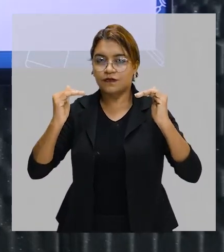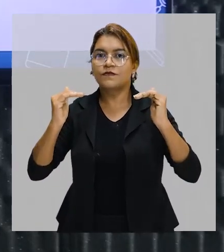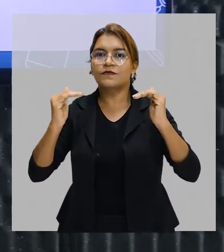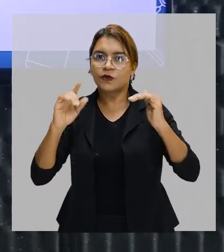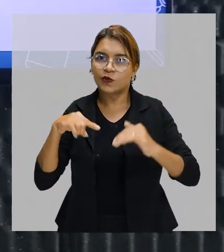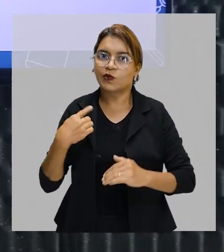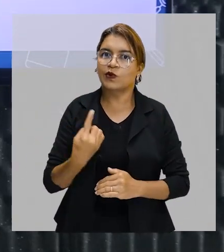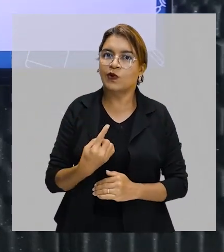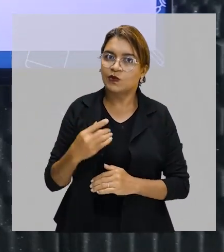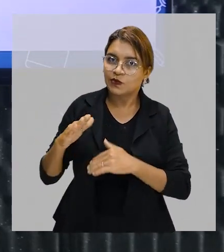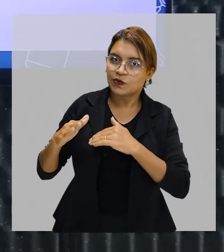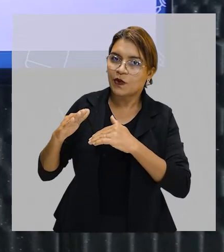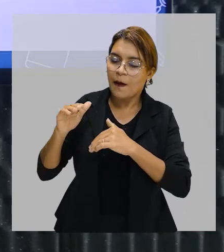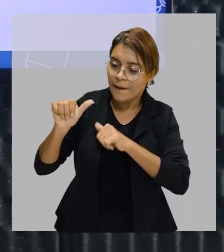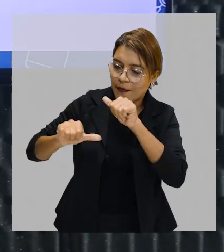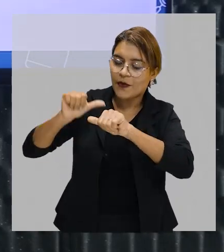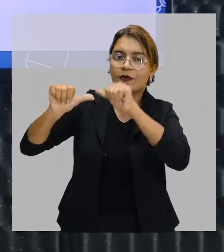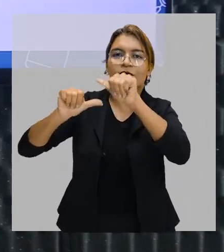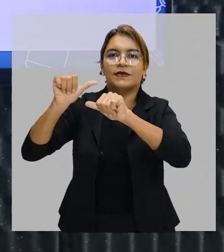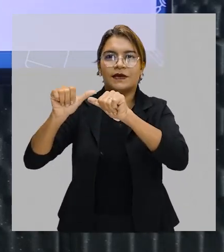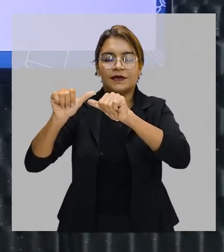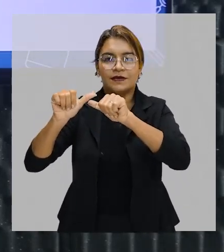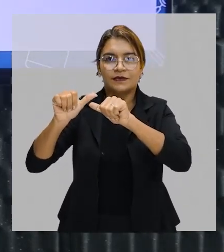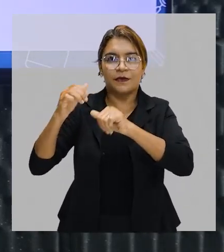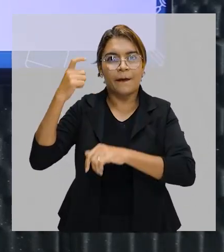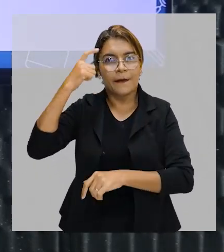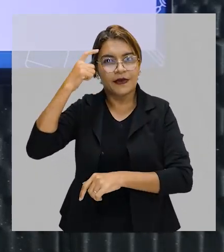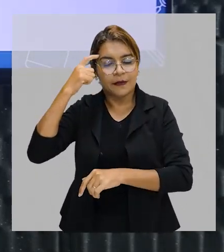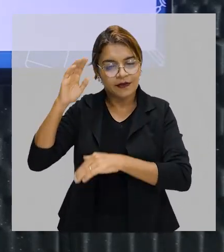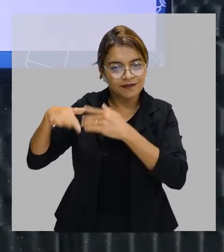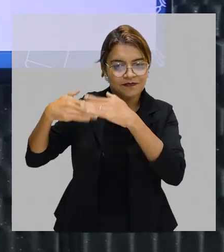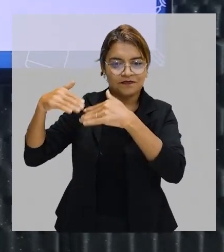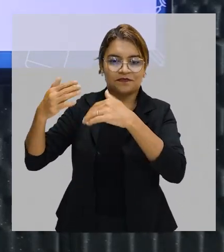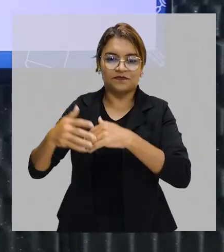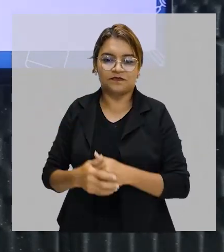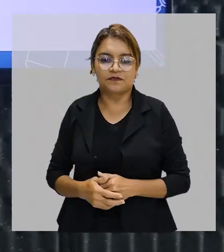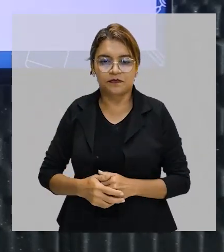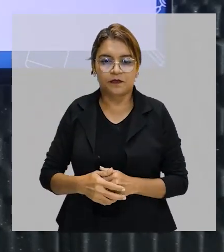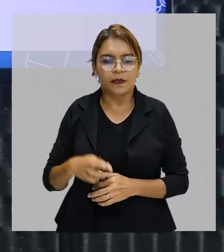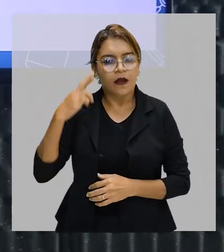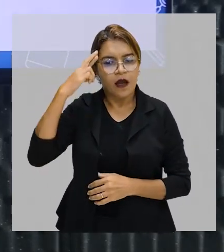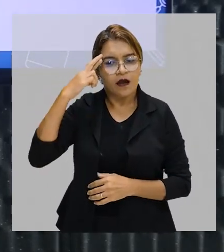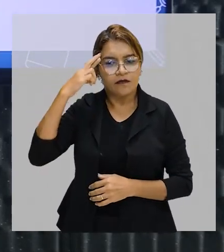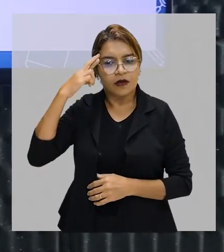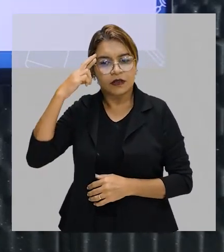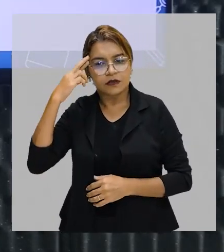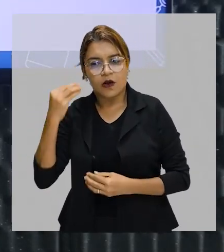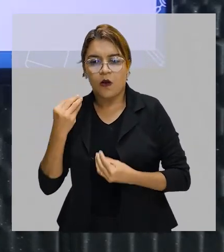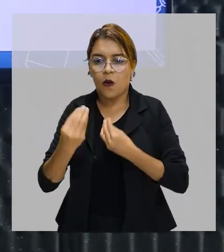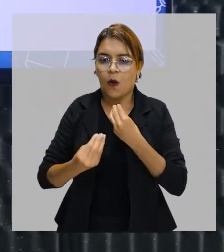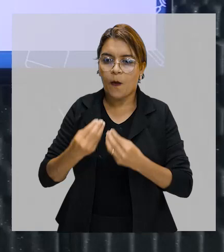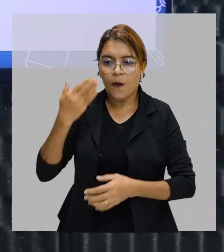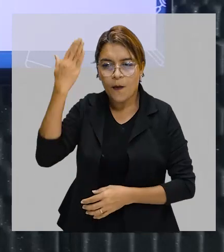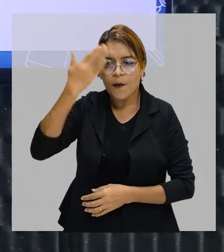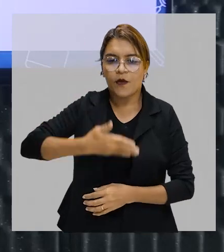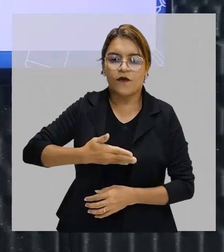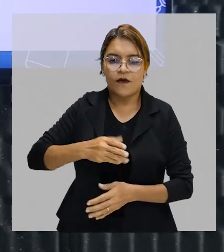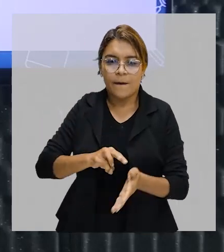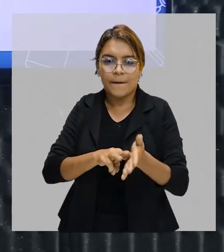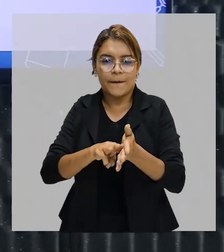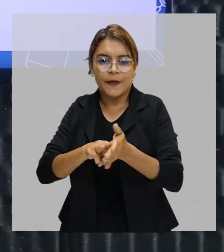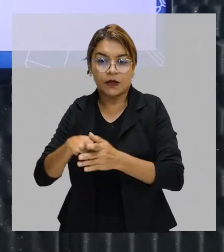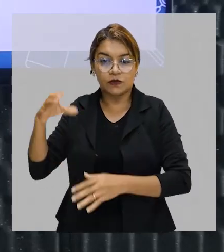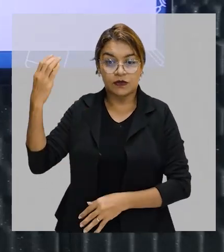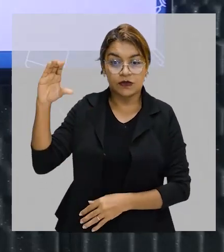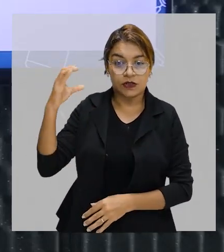nosso processo de evolução do pensamento. Reflexões ou juízos que não podem ser comprovados pelo